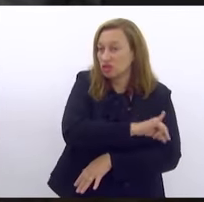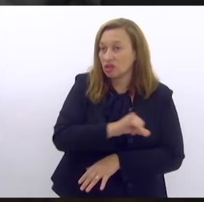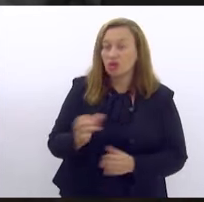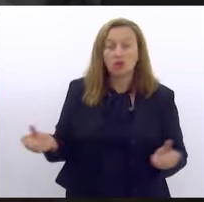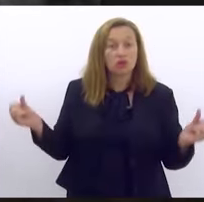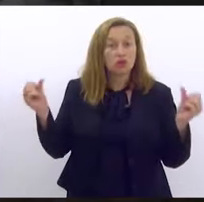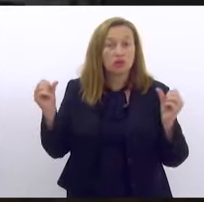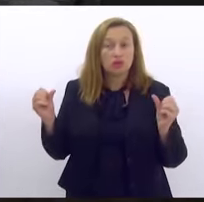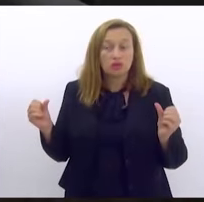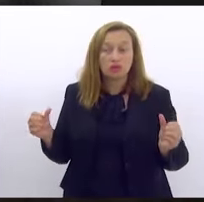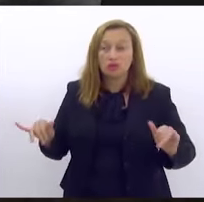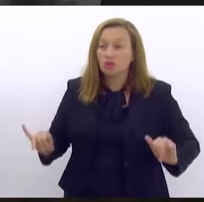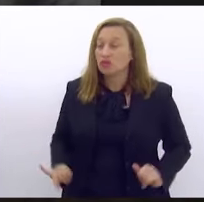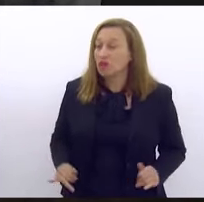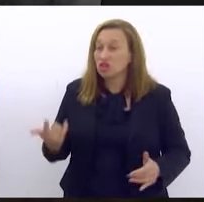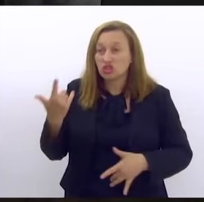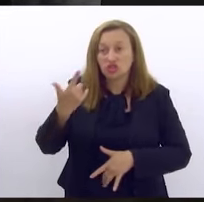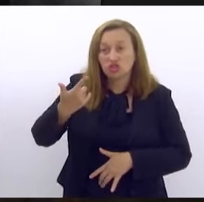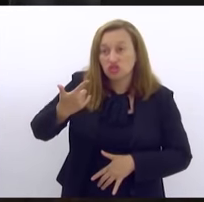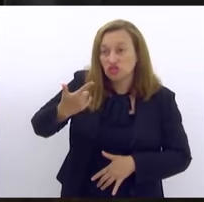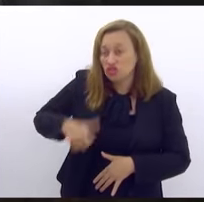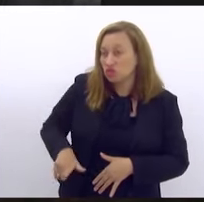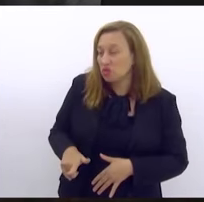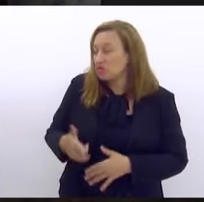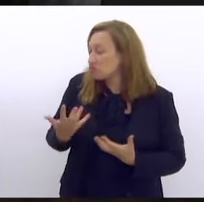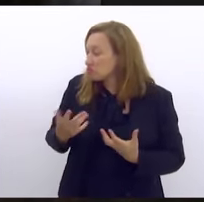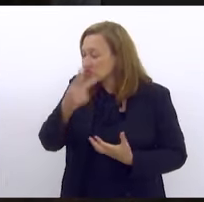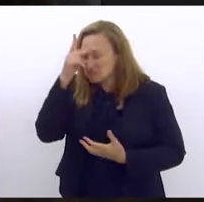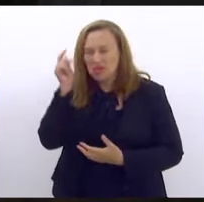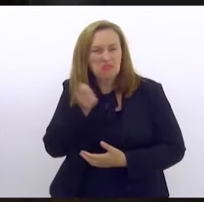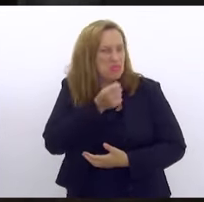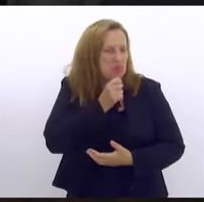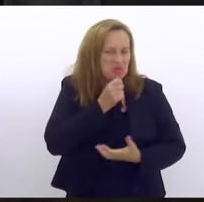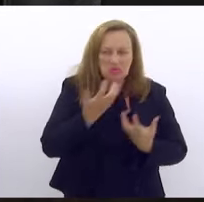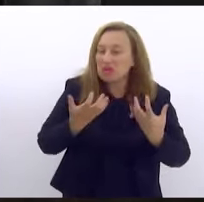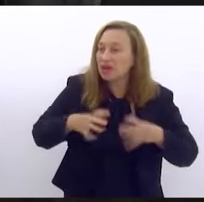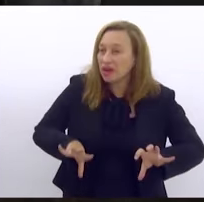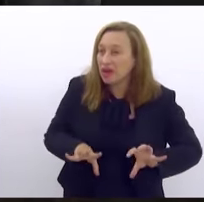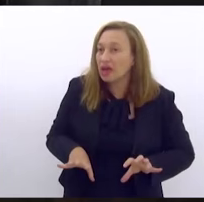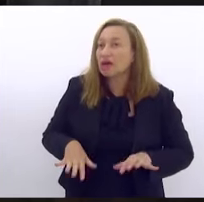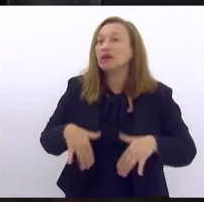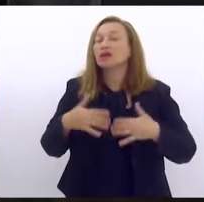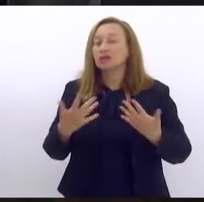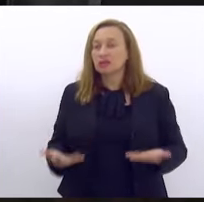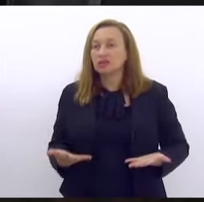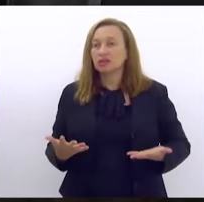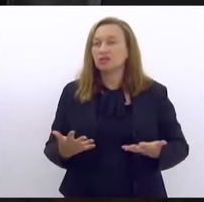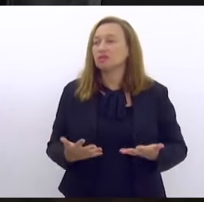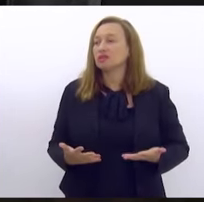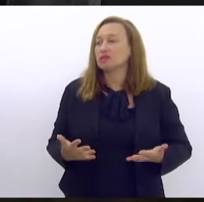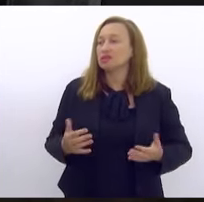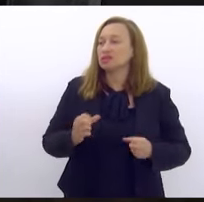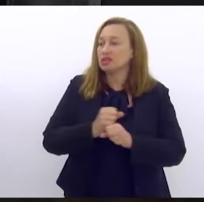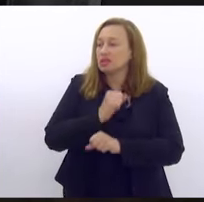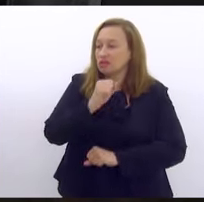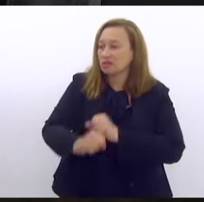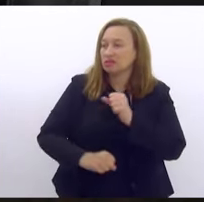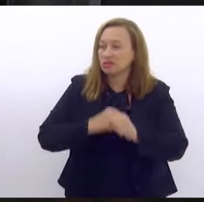ninguém quer isso. Então, que fique aqui esse apelo para todos nós de mãos dadas, a partir dessa virada de ano,